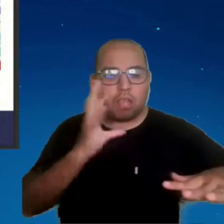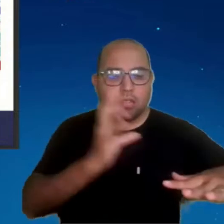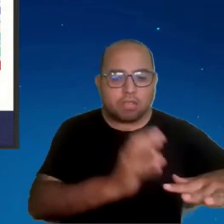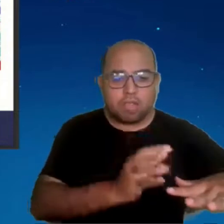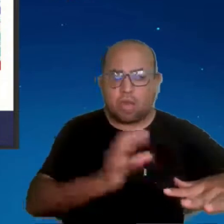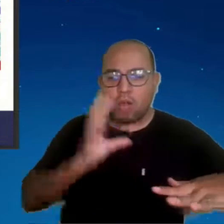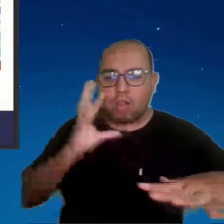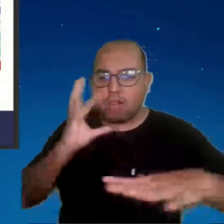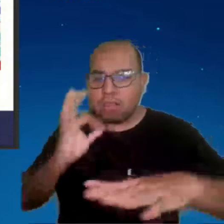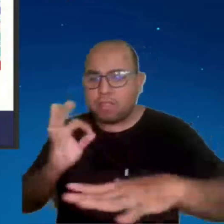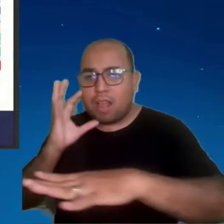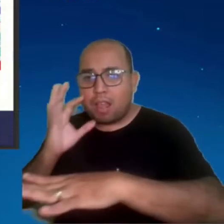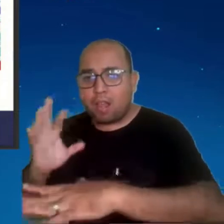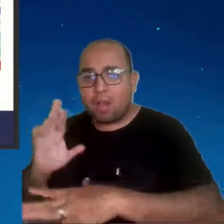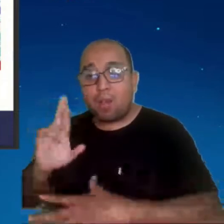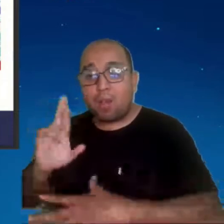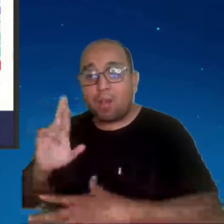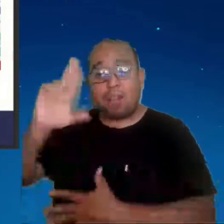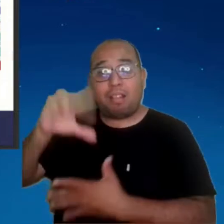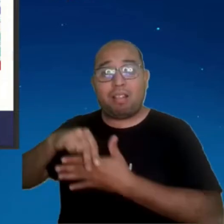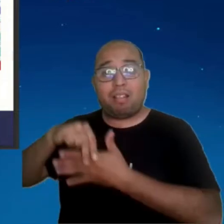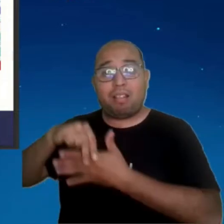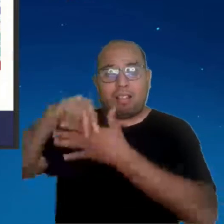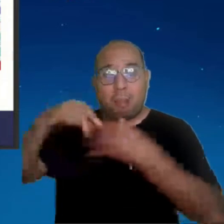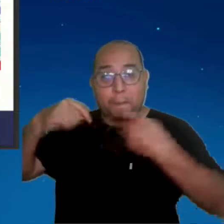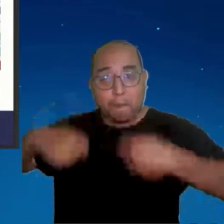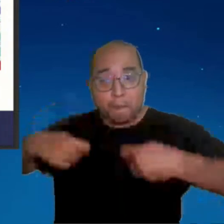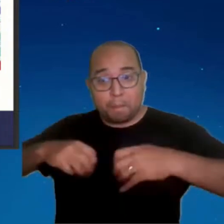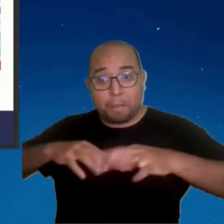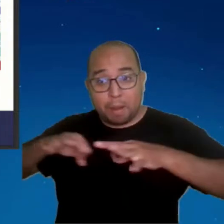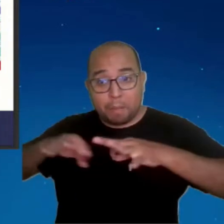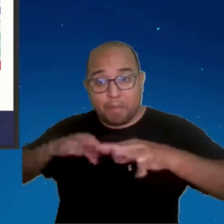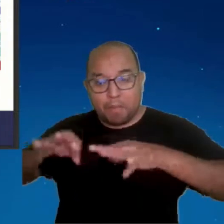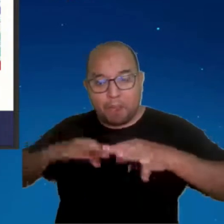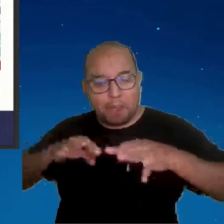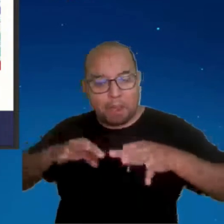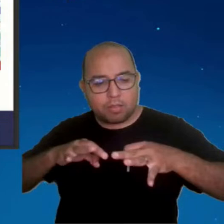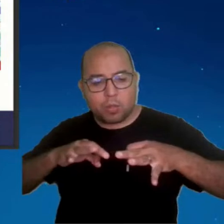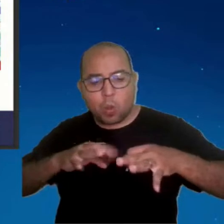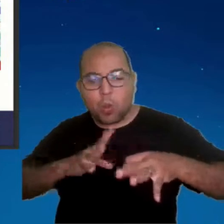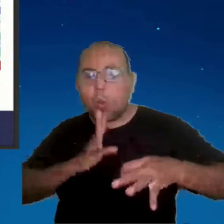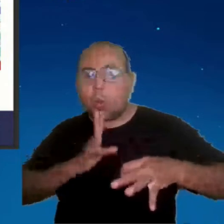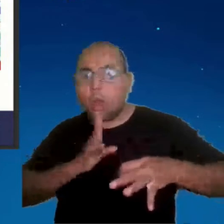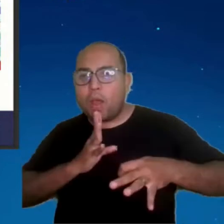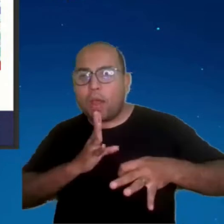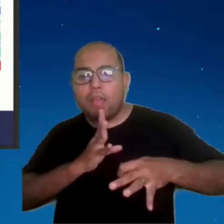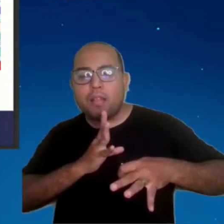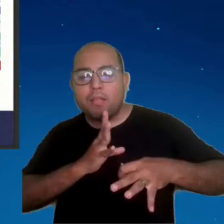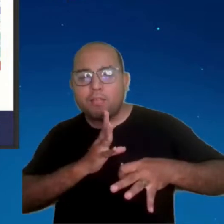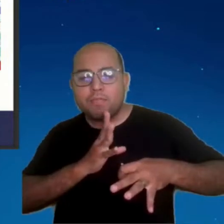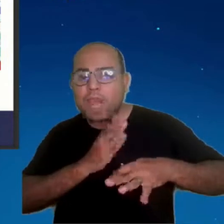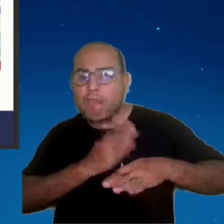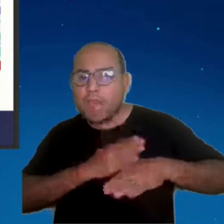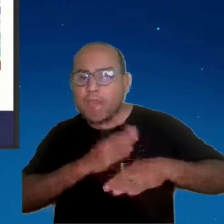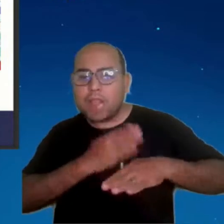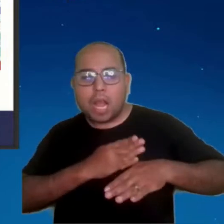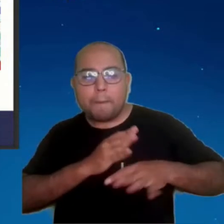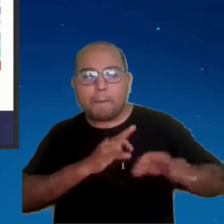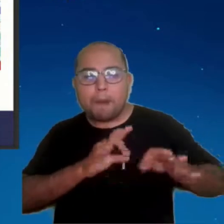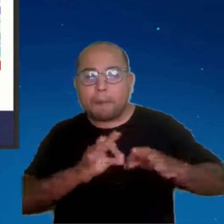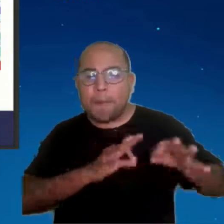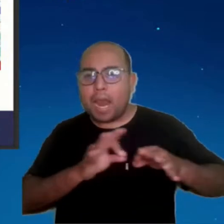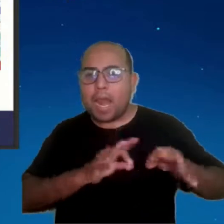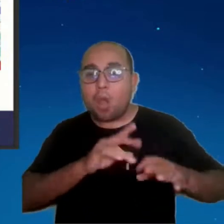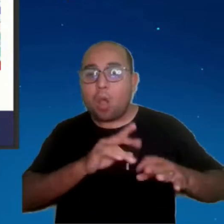Líderes preparados é da onde a gente vai melhorar e virar o jogo. É preparar os seus líderes de